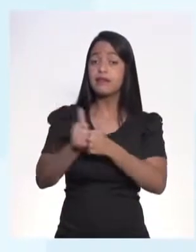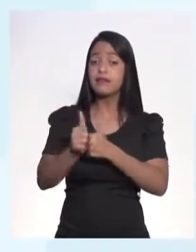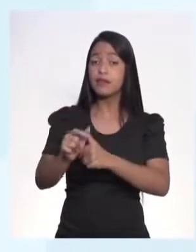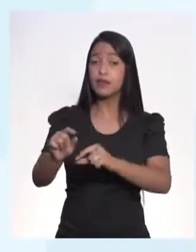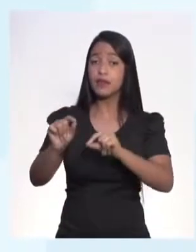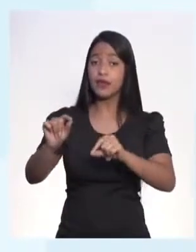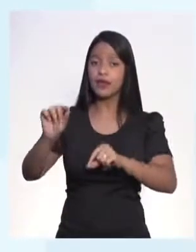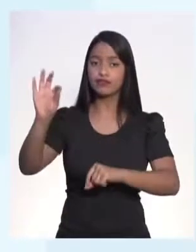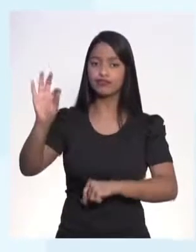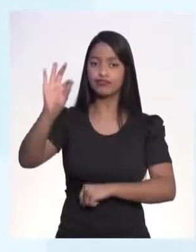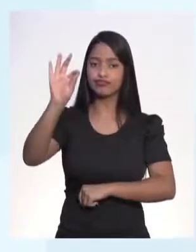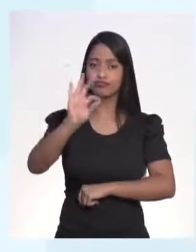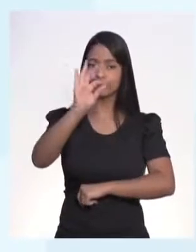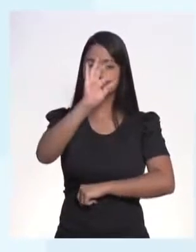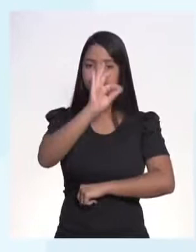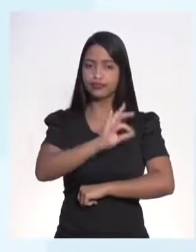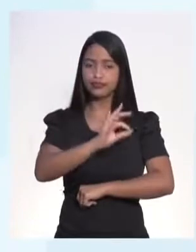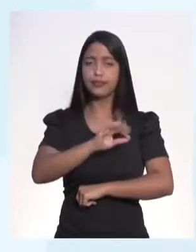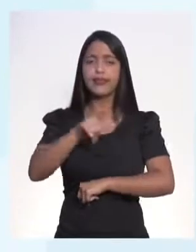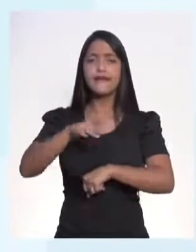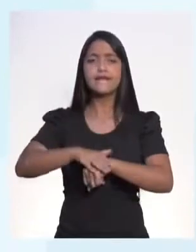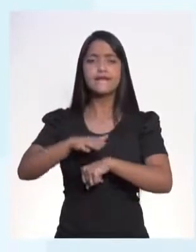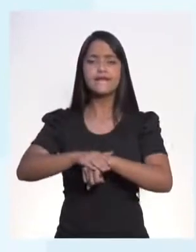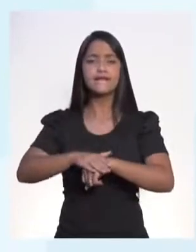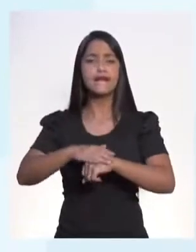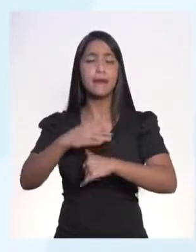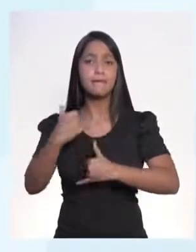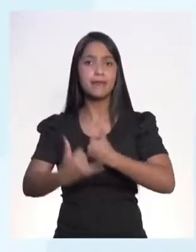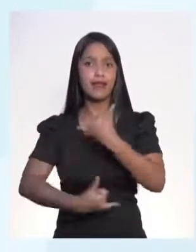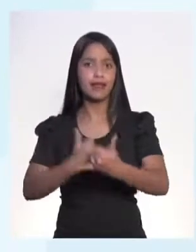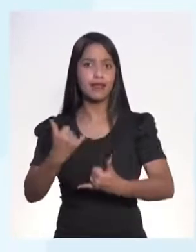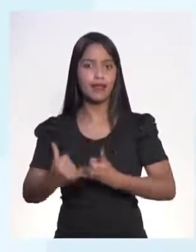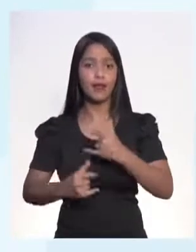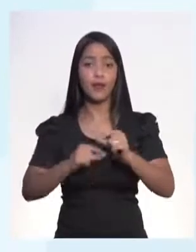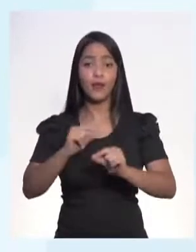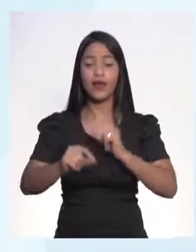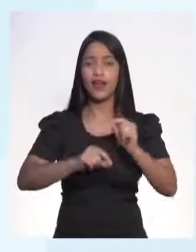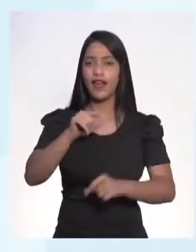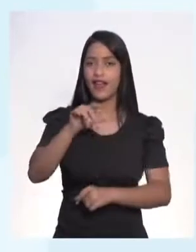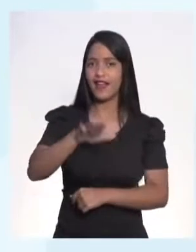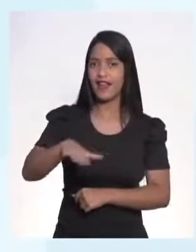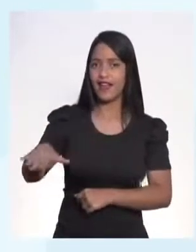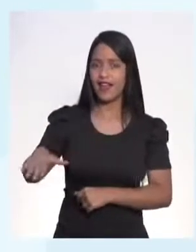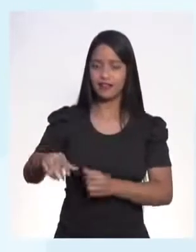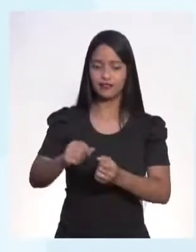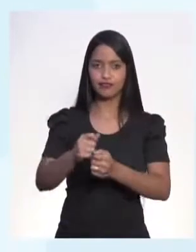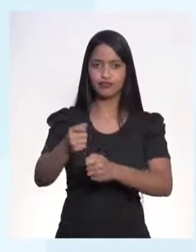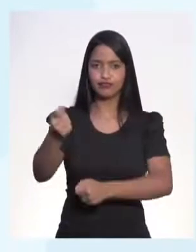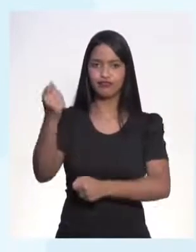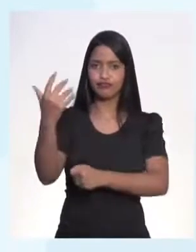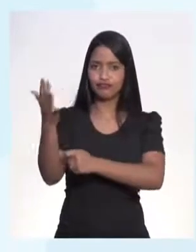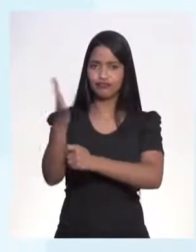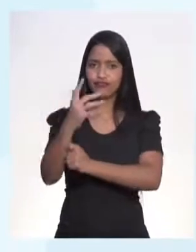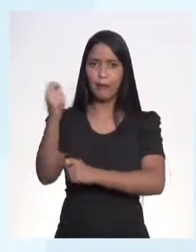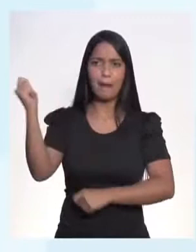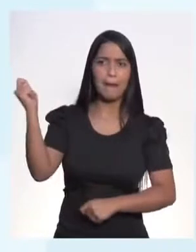marimbondo e fazem troça as crianças com o ramo o perseguindo